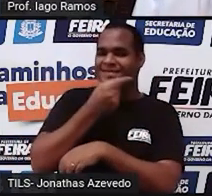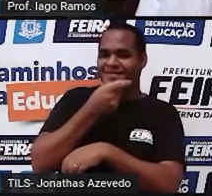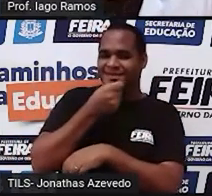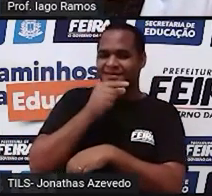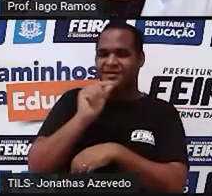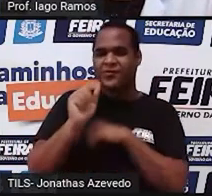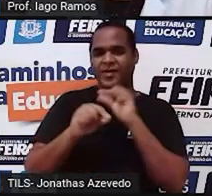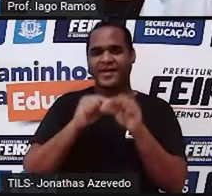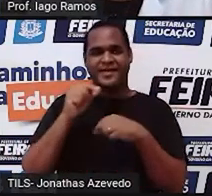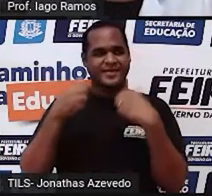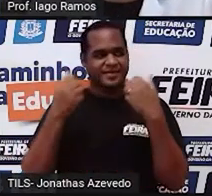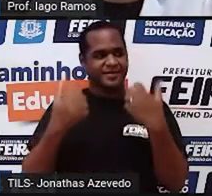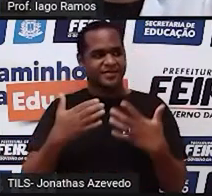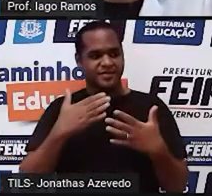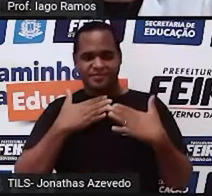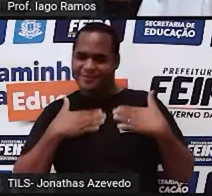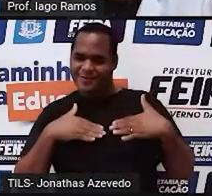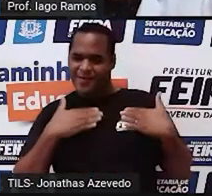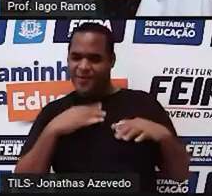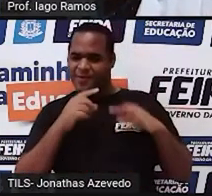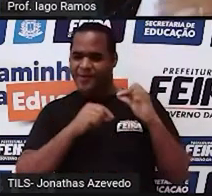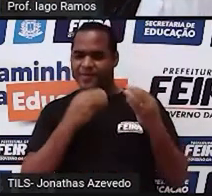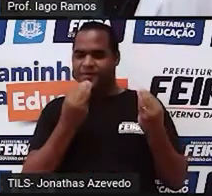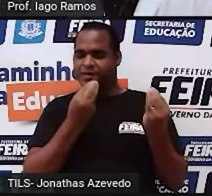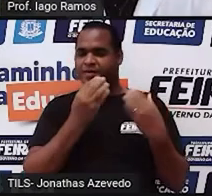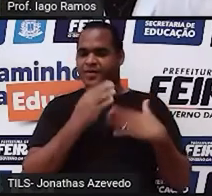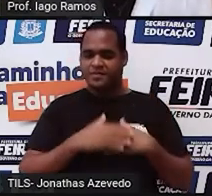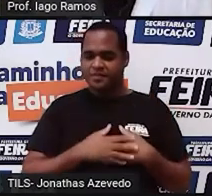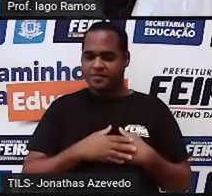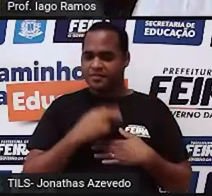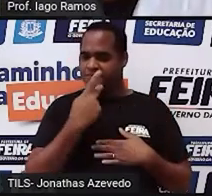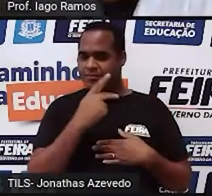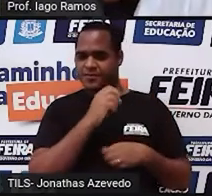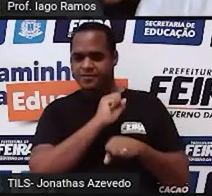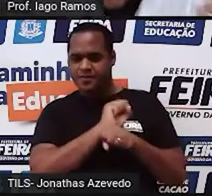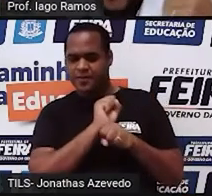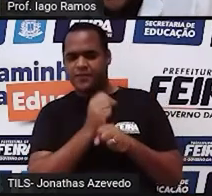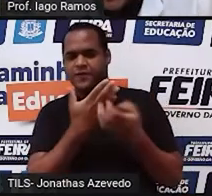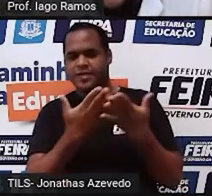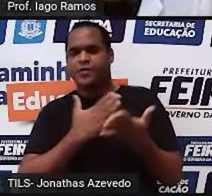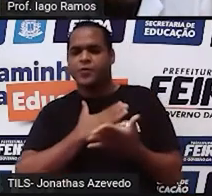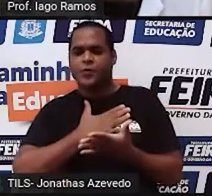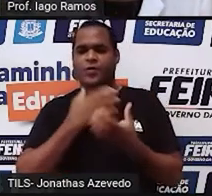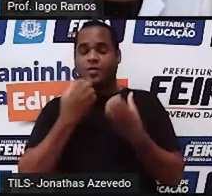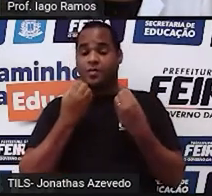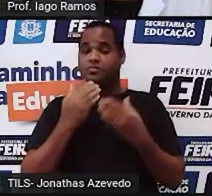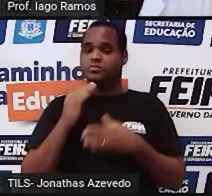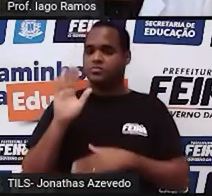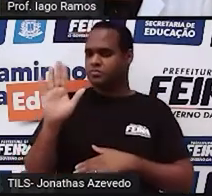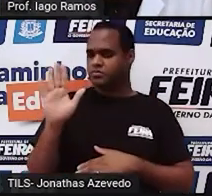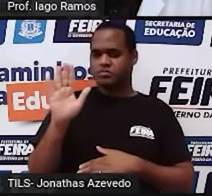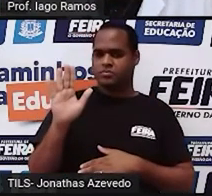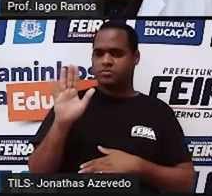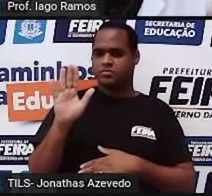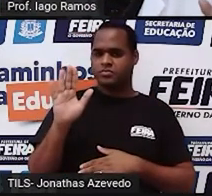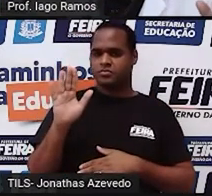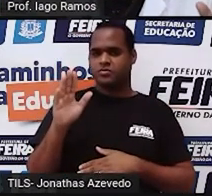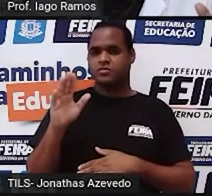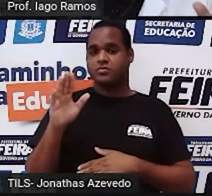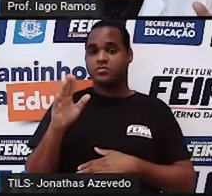de descontração aqui para aula e eu espero é mas né